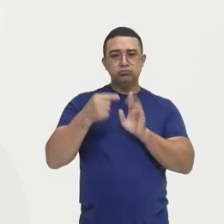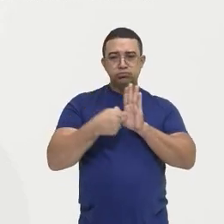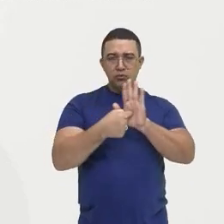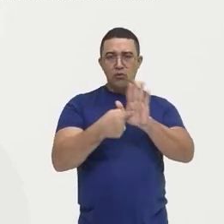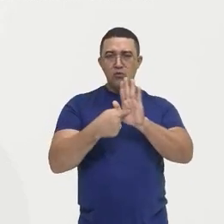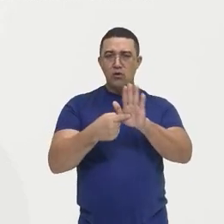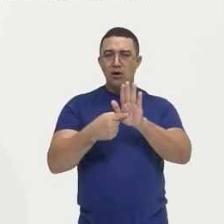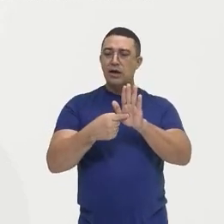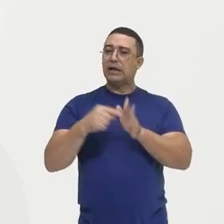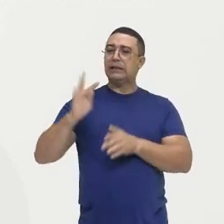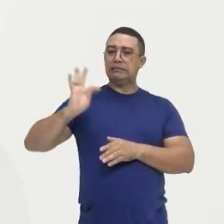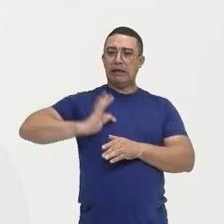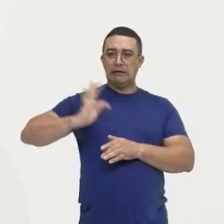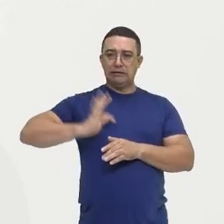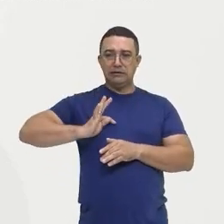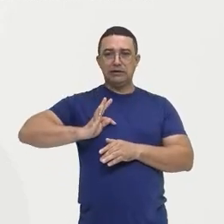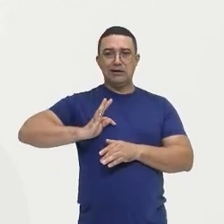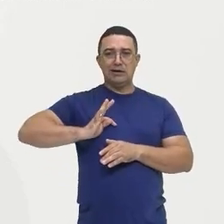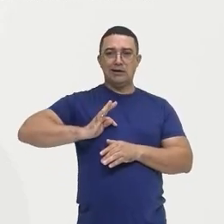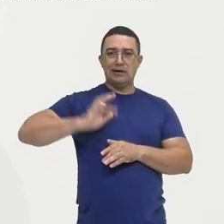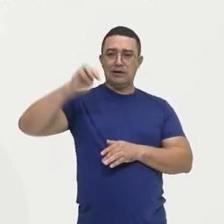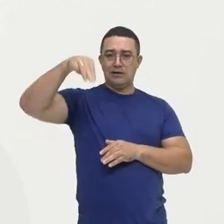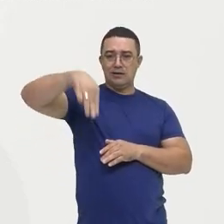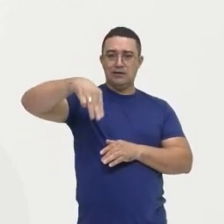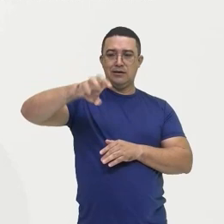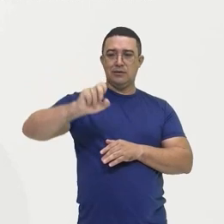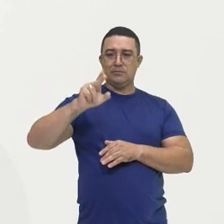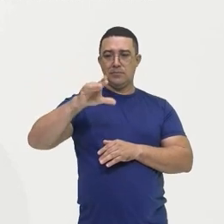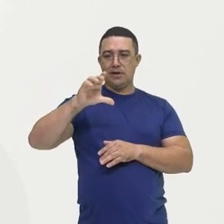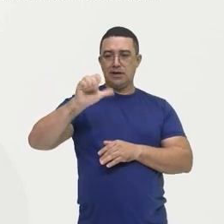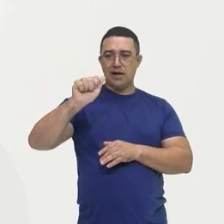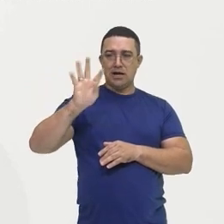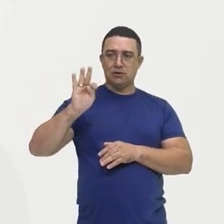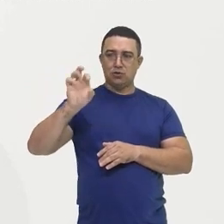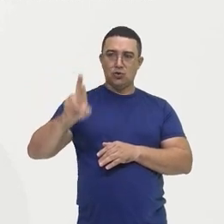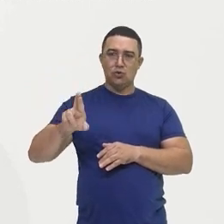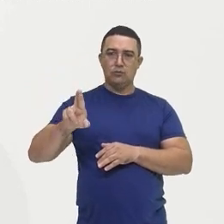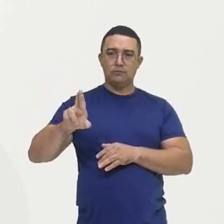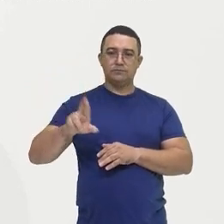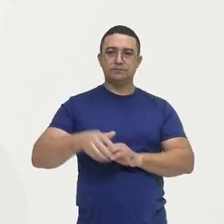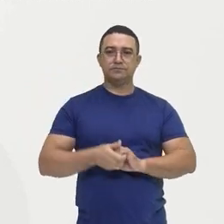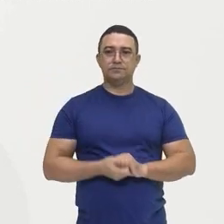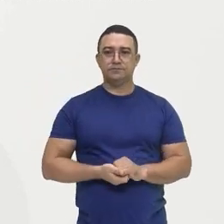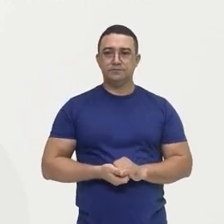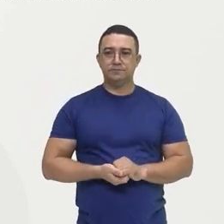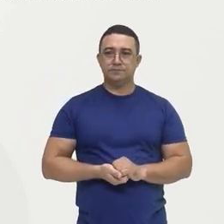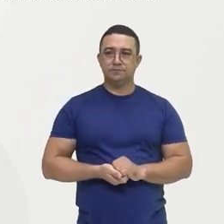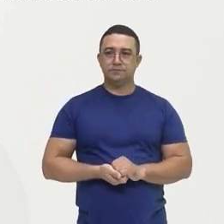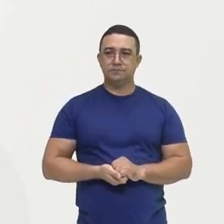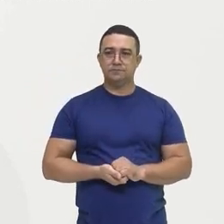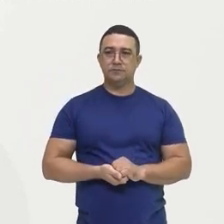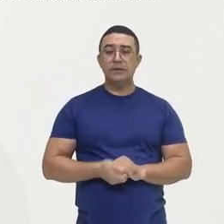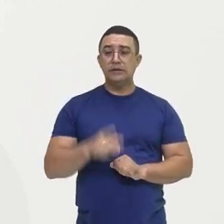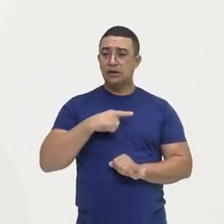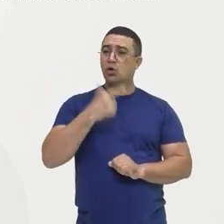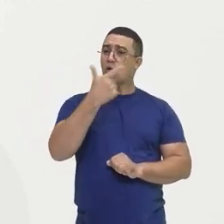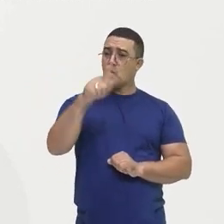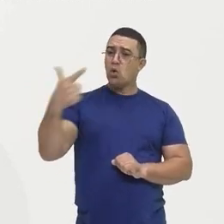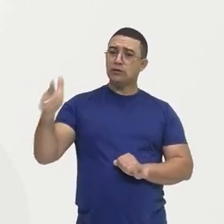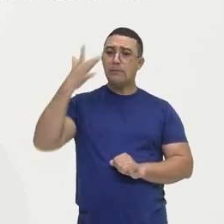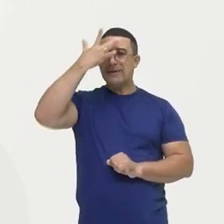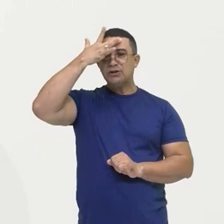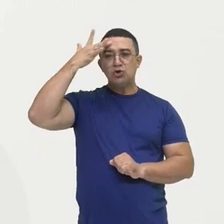essa primeira técnica, né, que foi recriada aí, inclusive, por Mercator. A gente tem aí outros estudiosos, né,